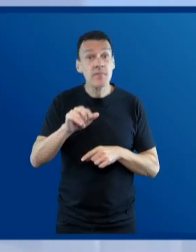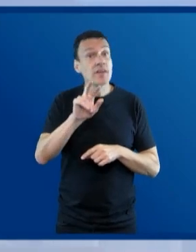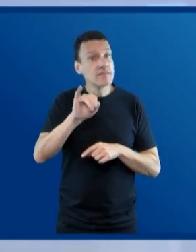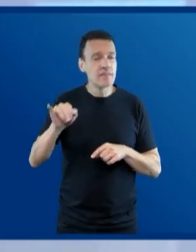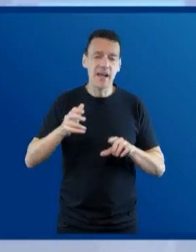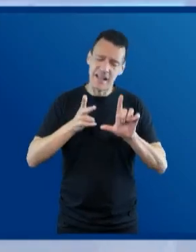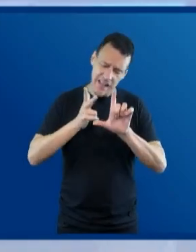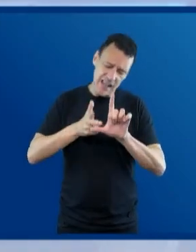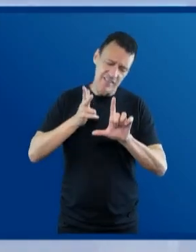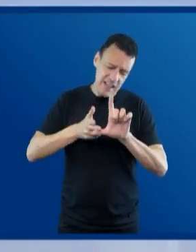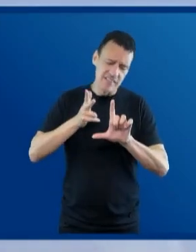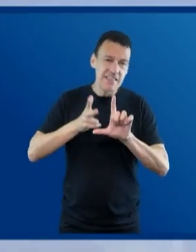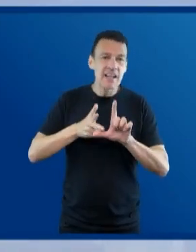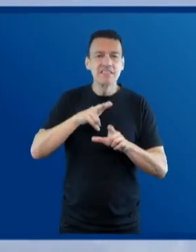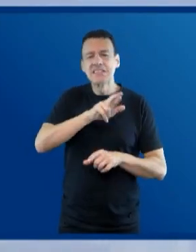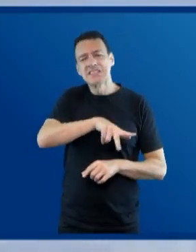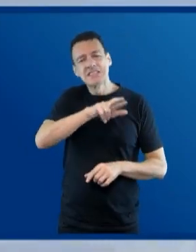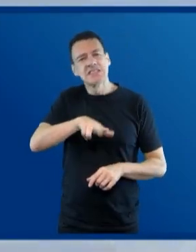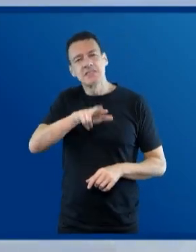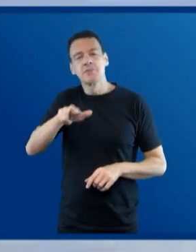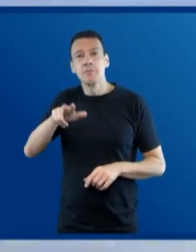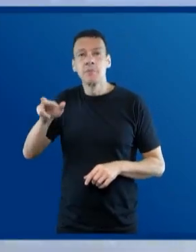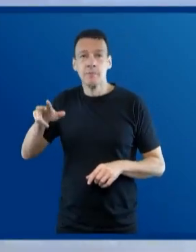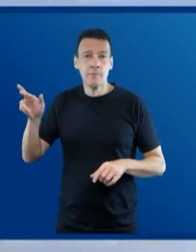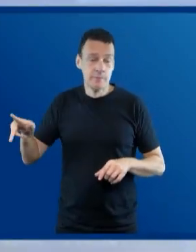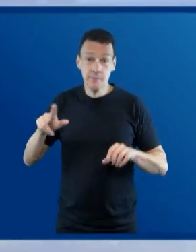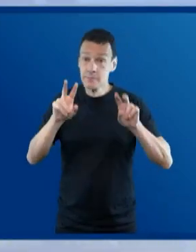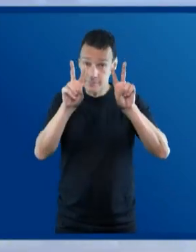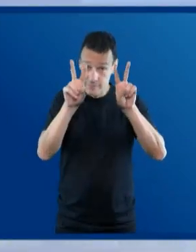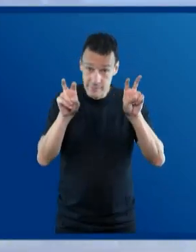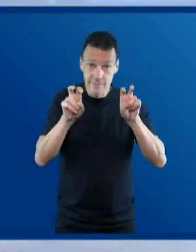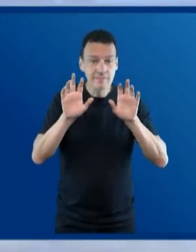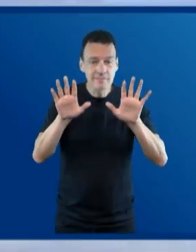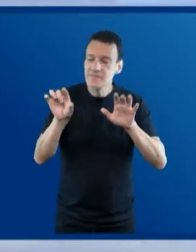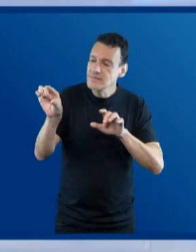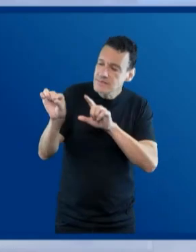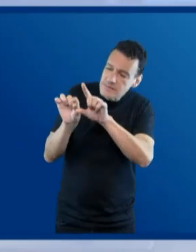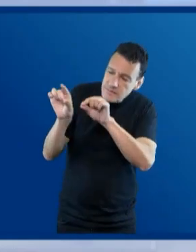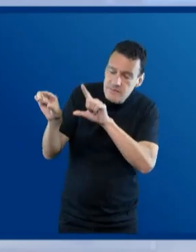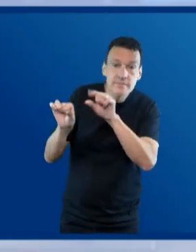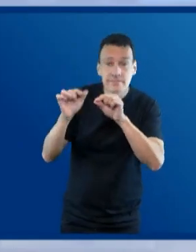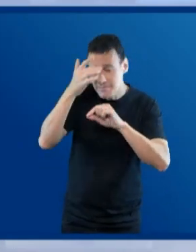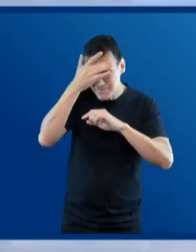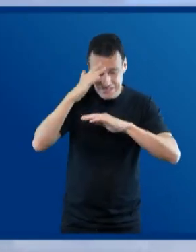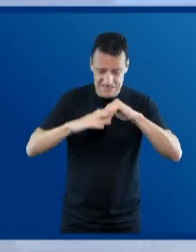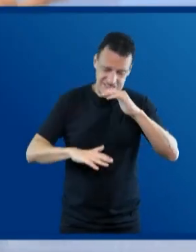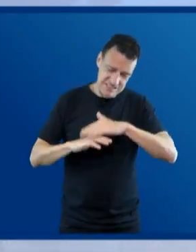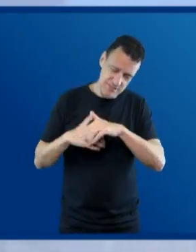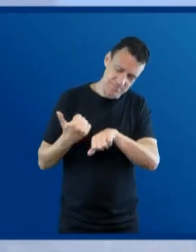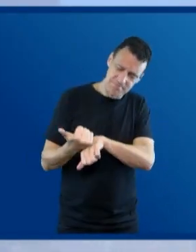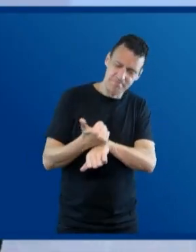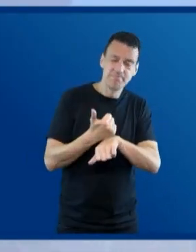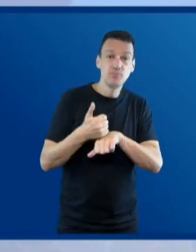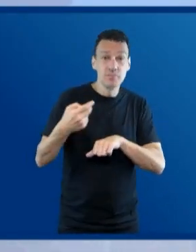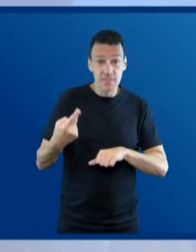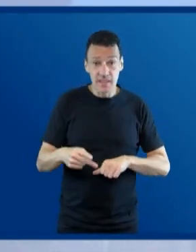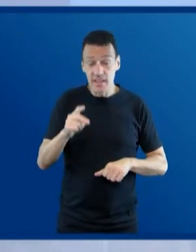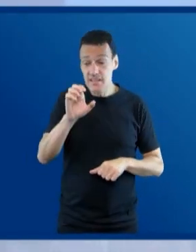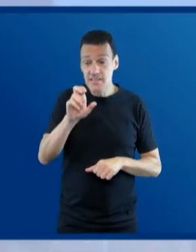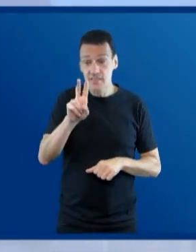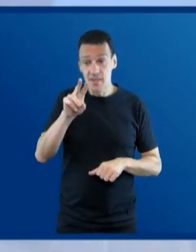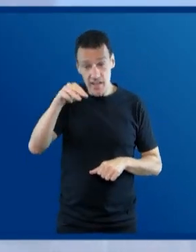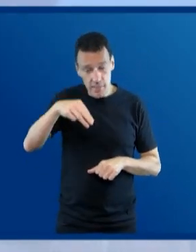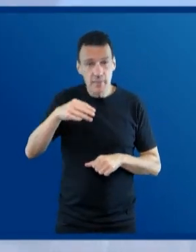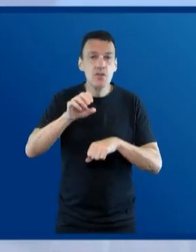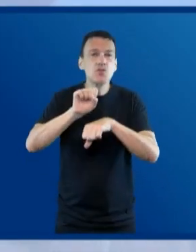lives muito interessantes com nossos especialistas, os analistas mais feras da CVM, de todas as